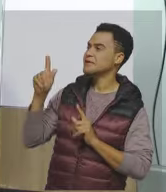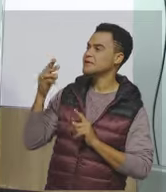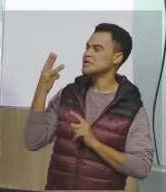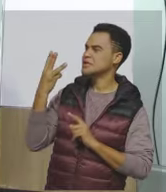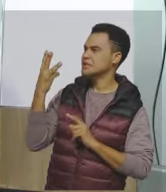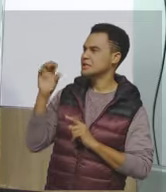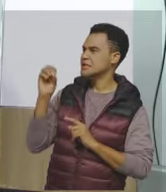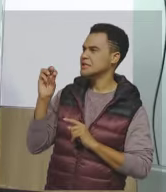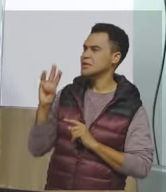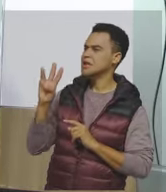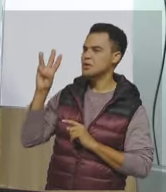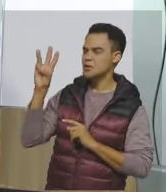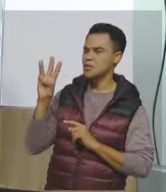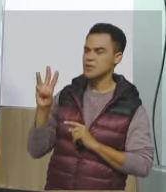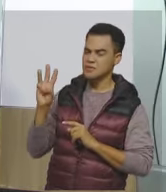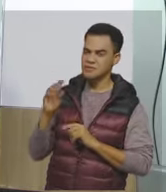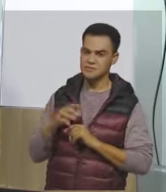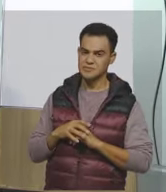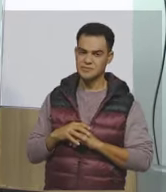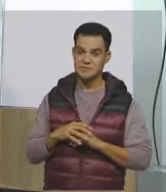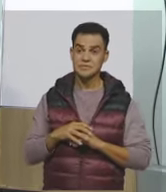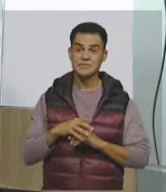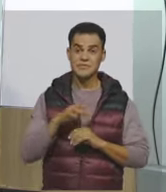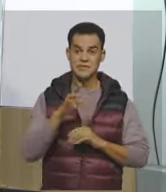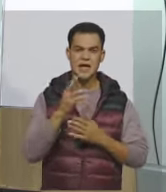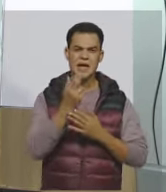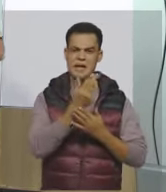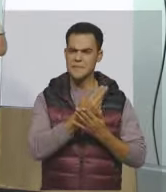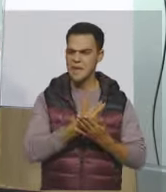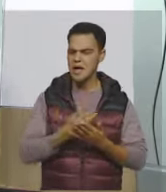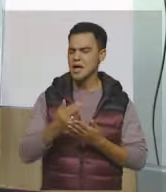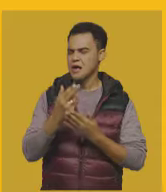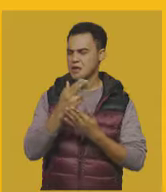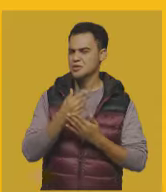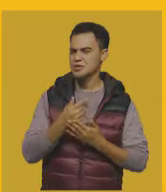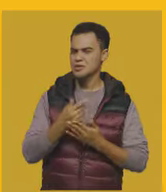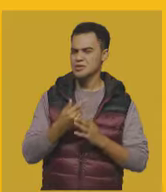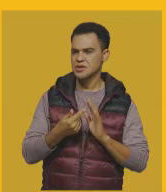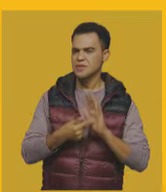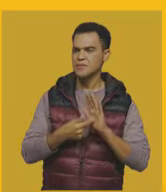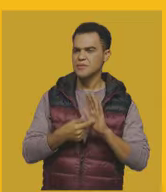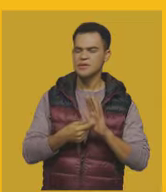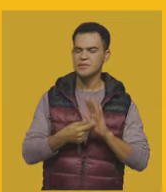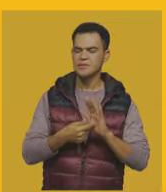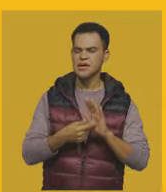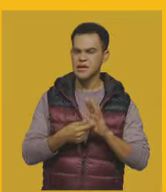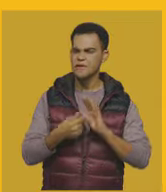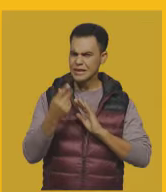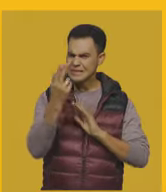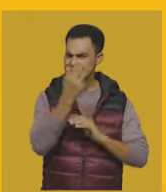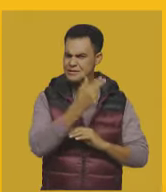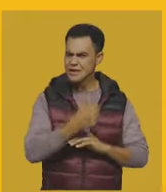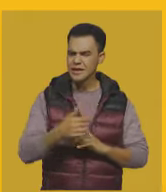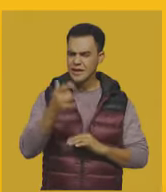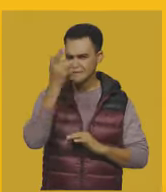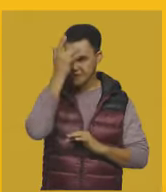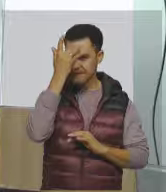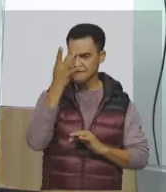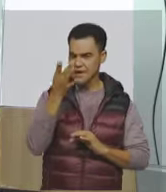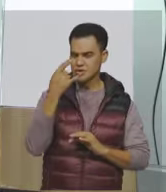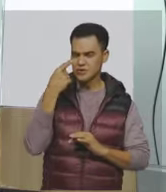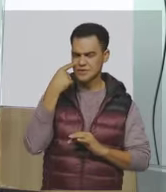A imagem desse enunciado está aqui, ó. Eu vou reproduzi-la ali no flipchart para explicar para vocês como que a gente